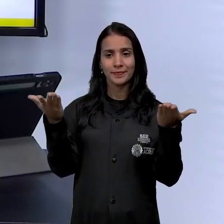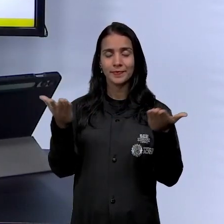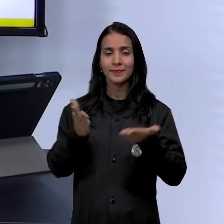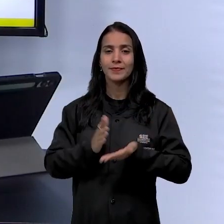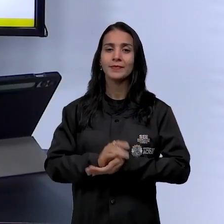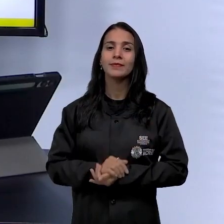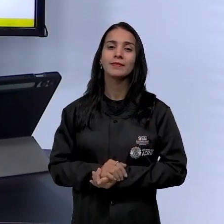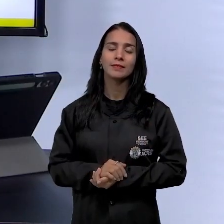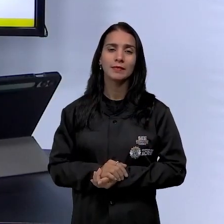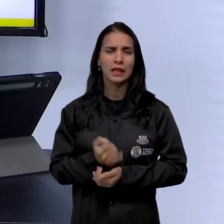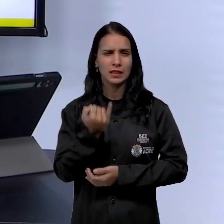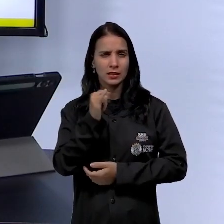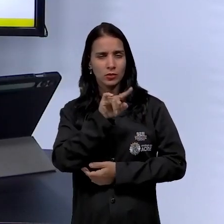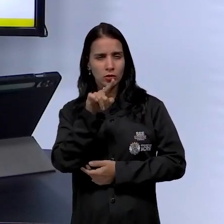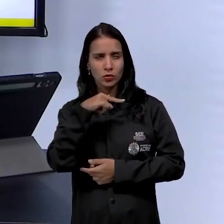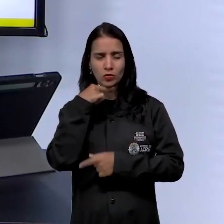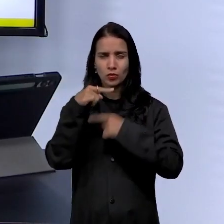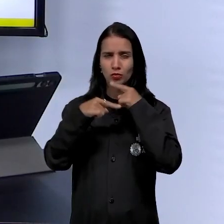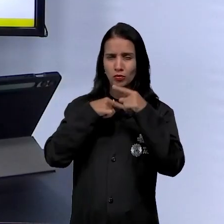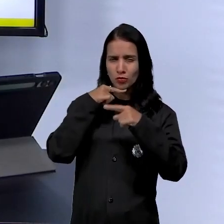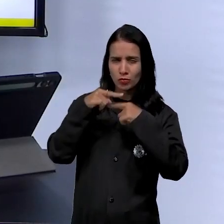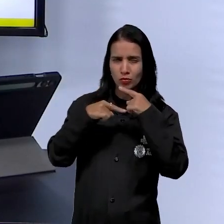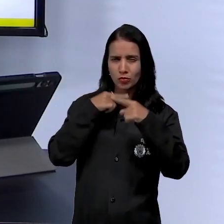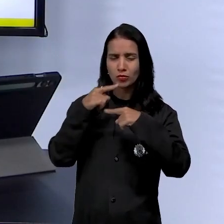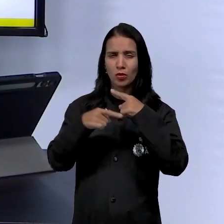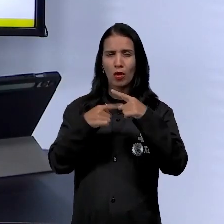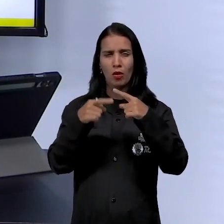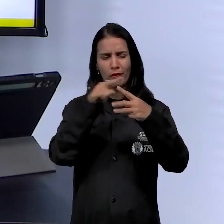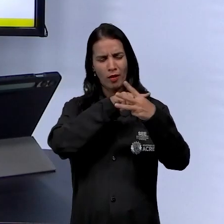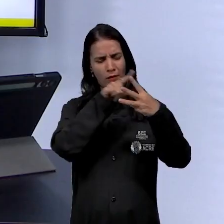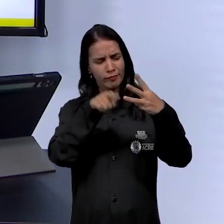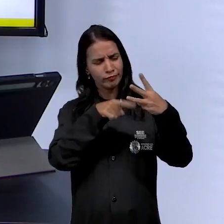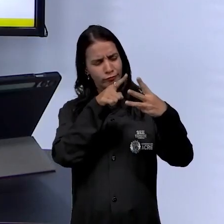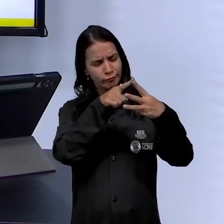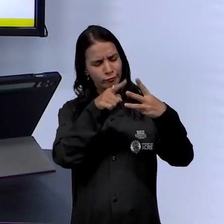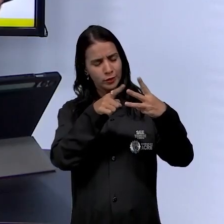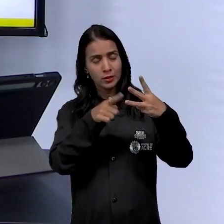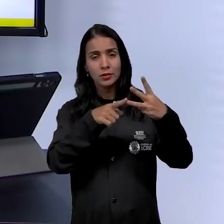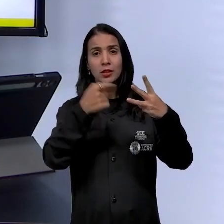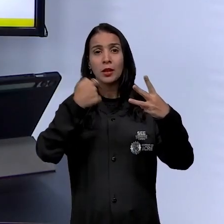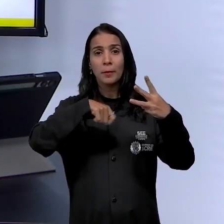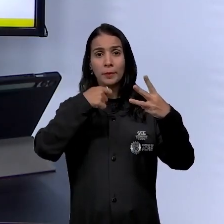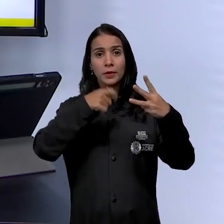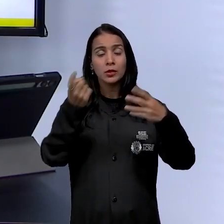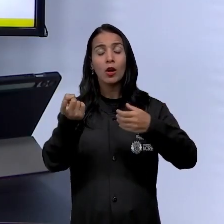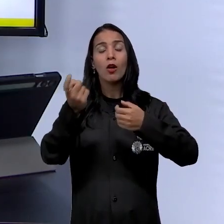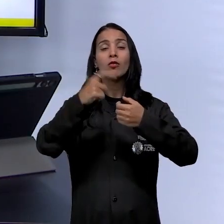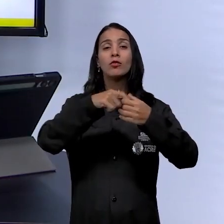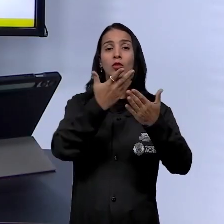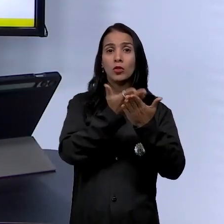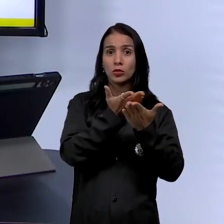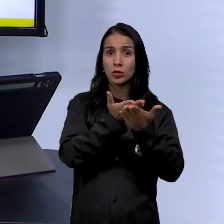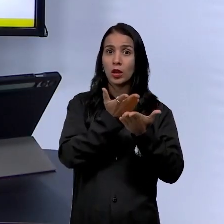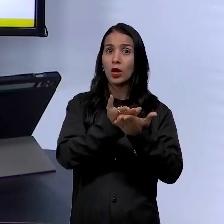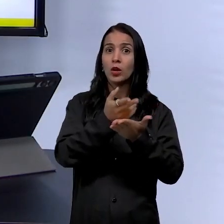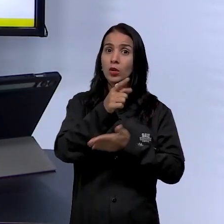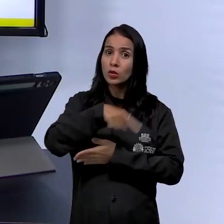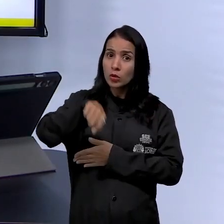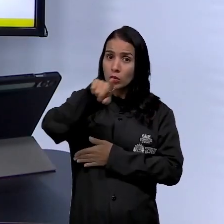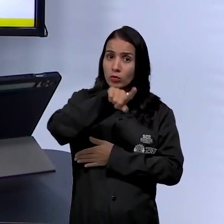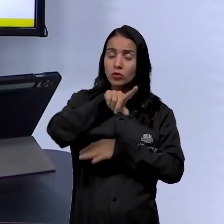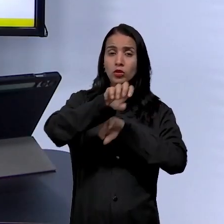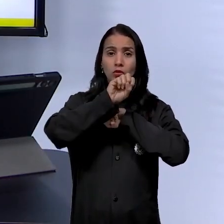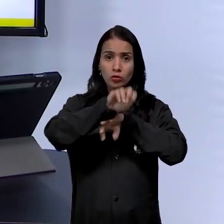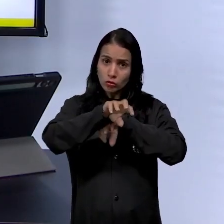quando você tiver dúvida em fazer essas transformações, eu recomendo que você busque lá nas nossas aulas sobre unidade de medidas, que nós já fizemos